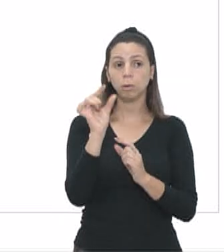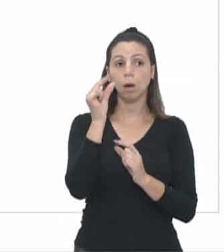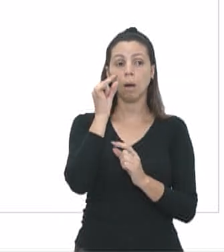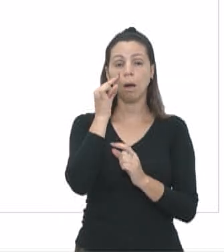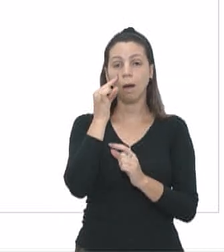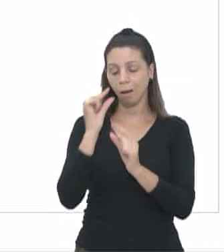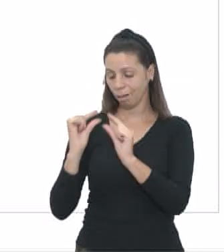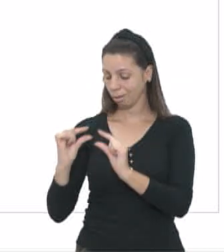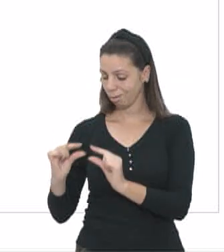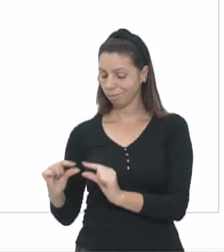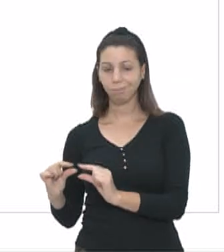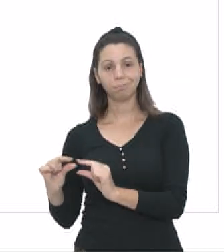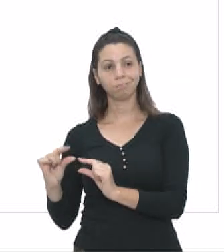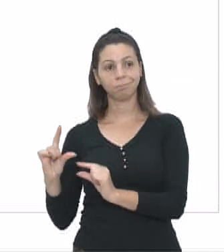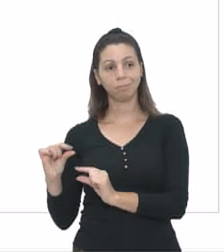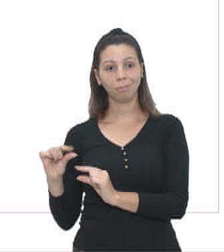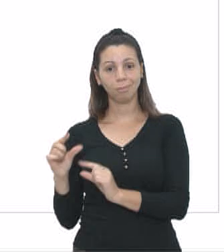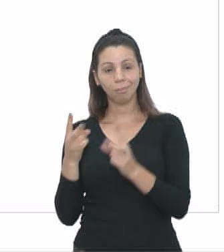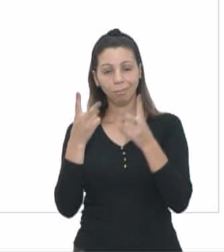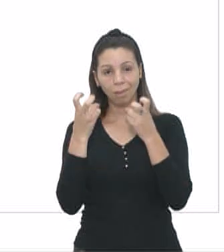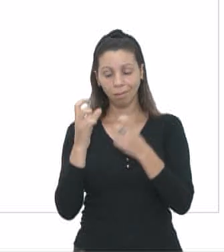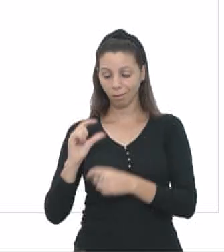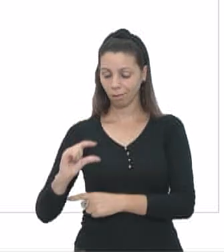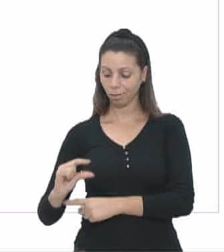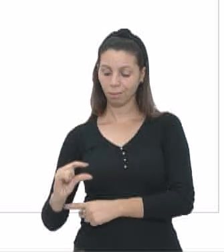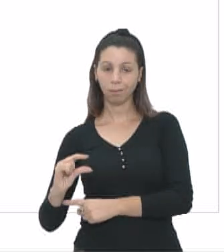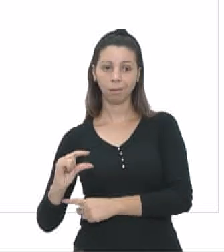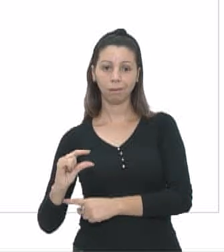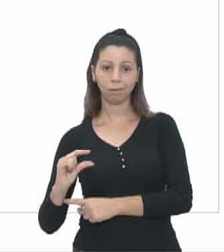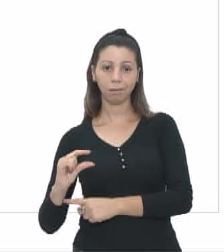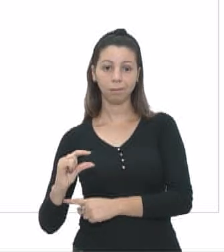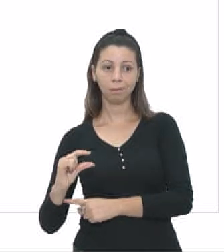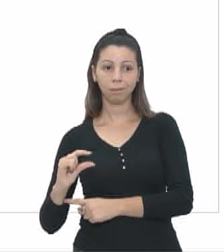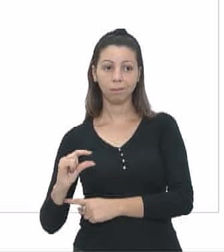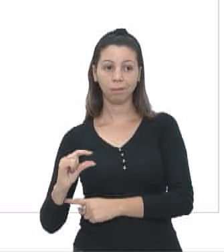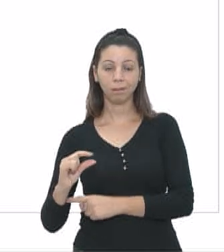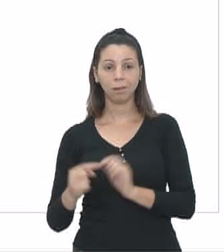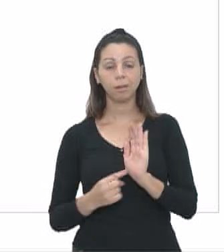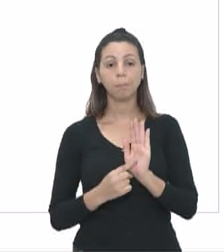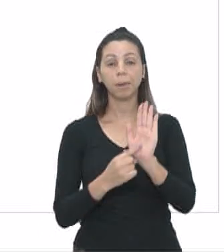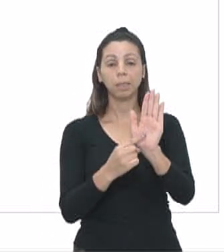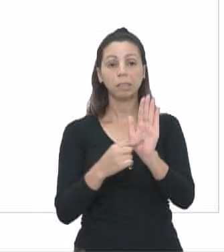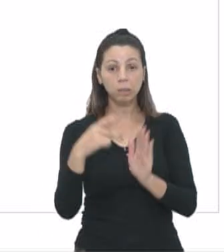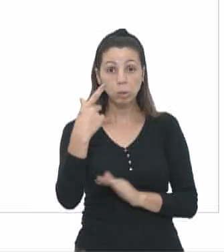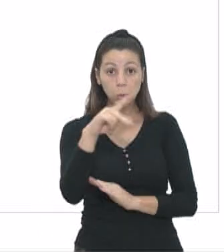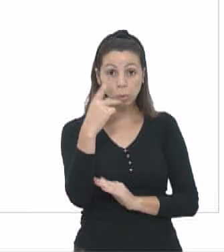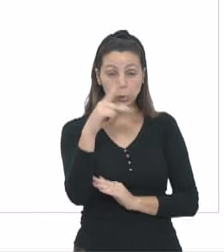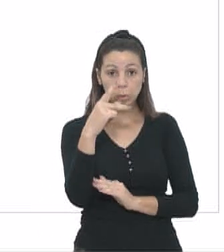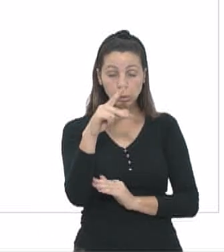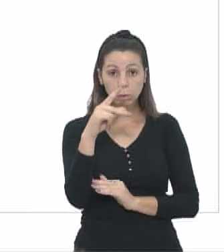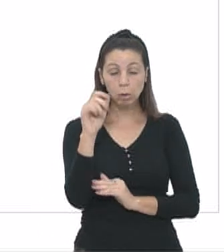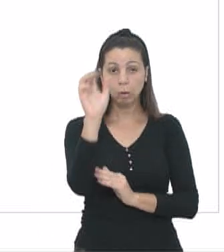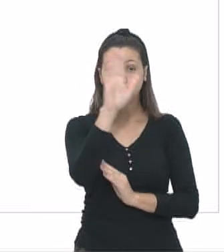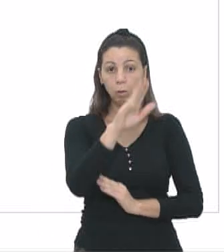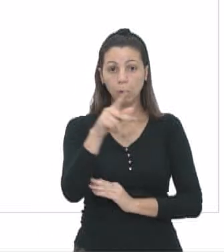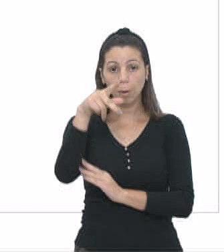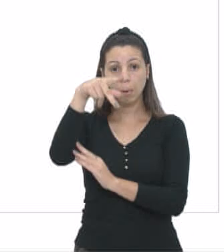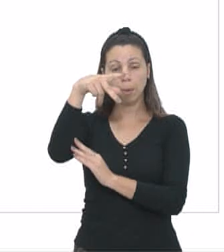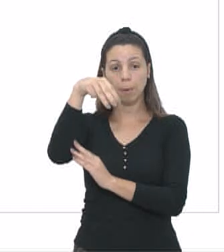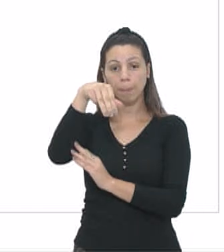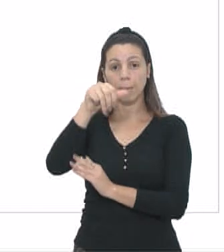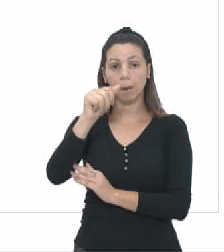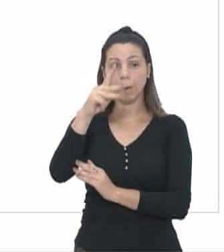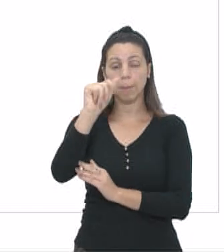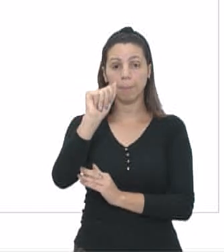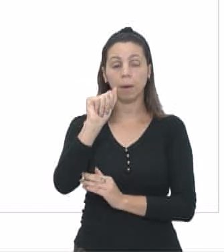ó. Observa com bastante atenção na tela que a rosa dos ventos que aparece no seu mapa, ela traz apenas o norte, apenas